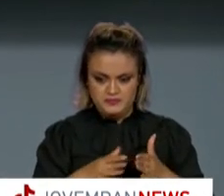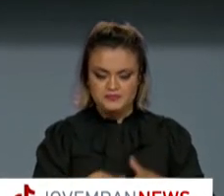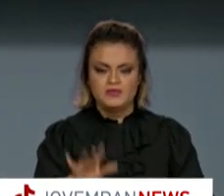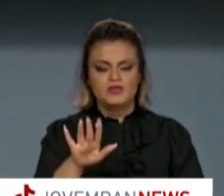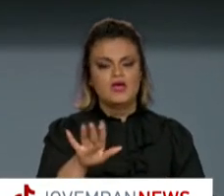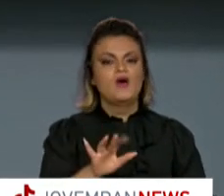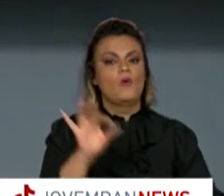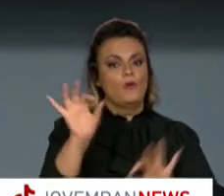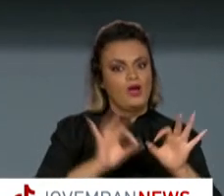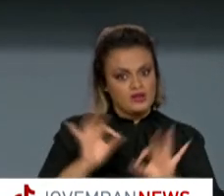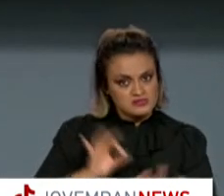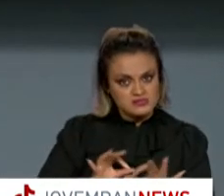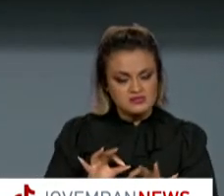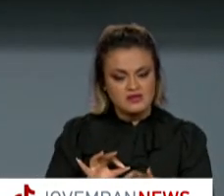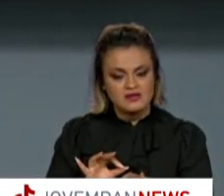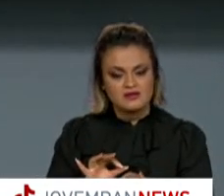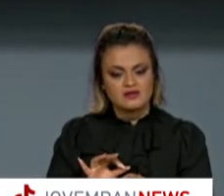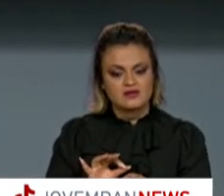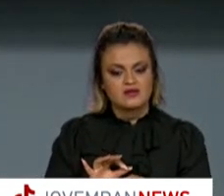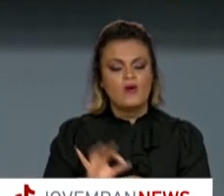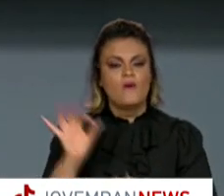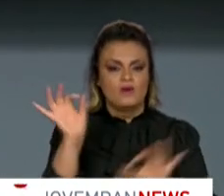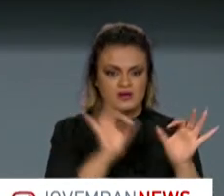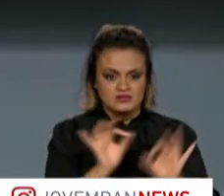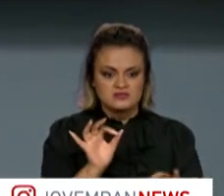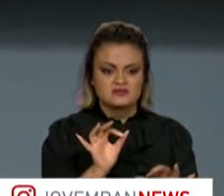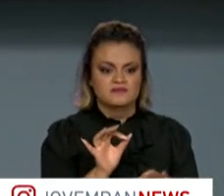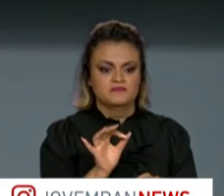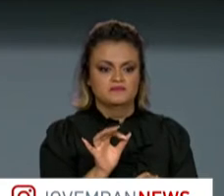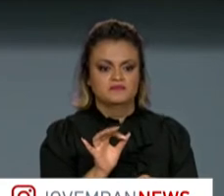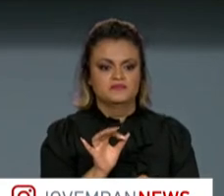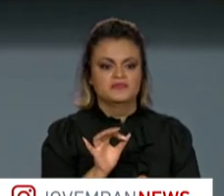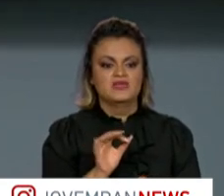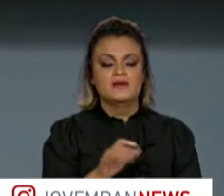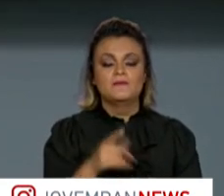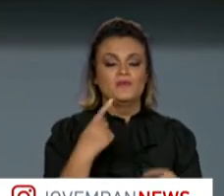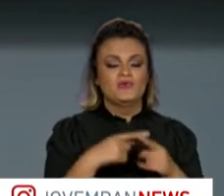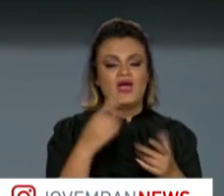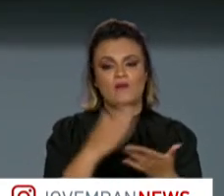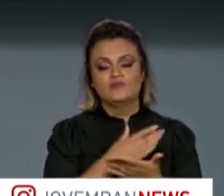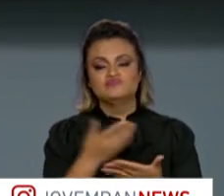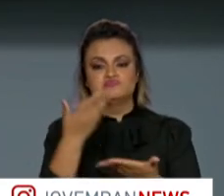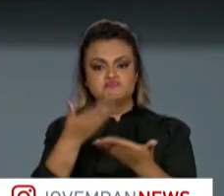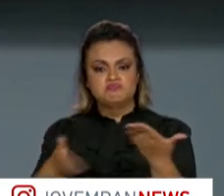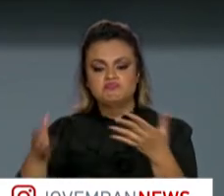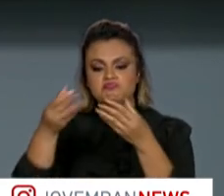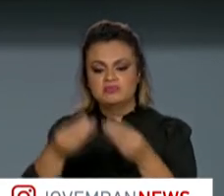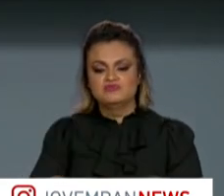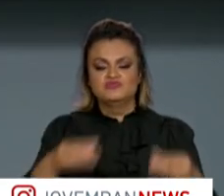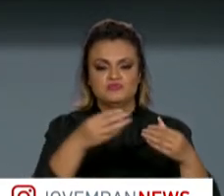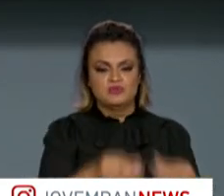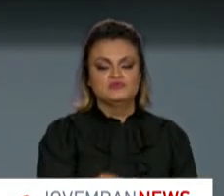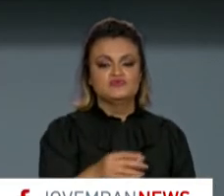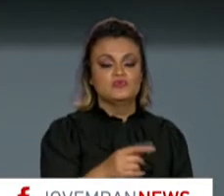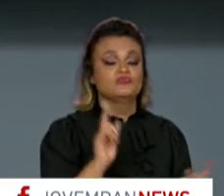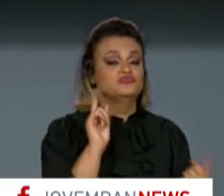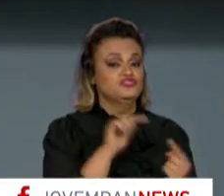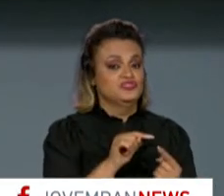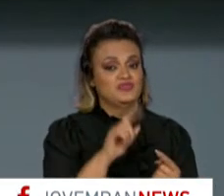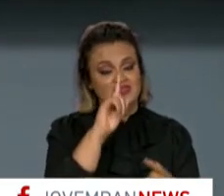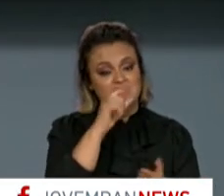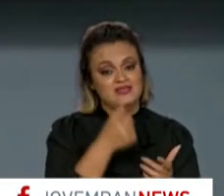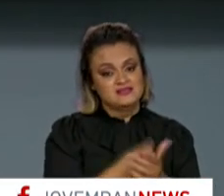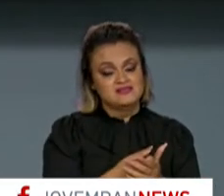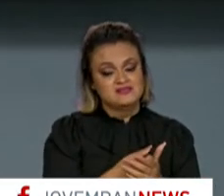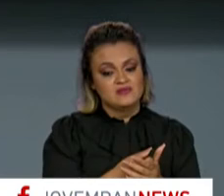detalha para a gente como é que será essa reoneração dos combustíveis aqui no país e você acompanha ao vivo na Jovem Pan. Decisões tomadas